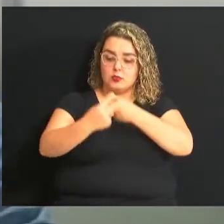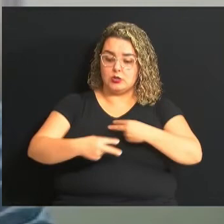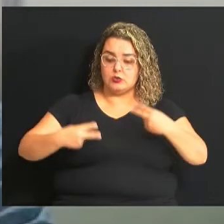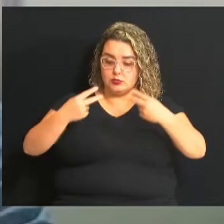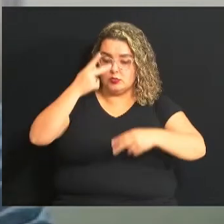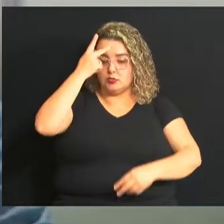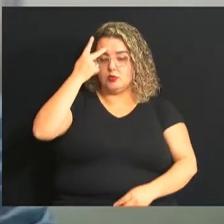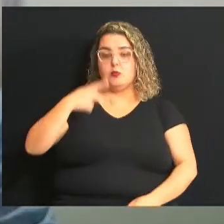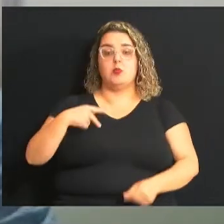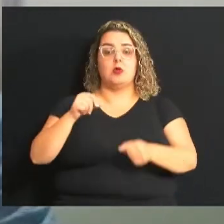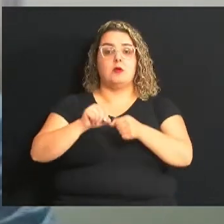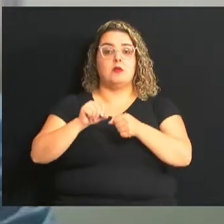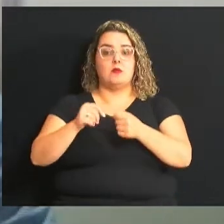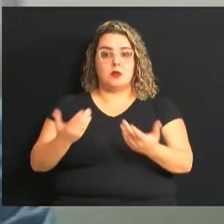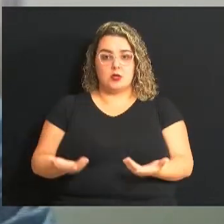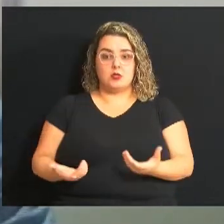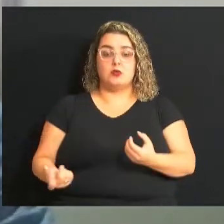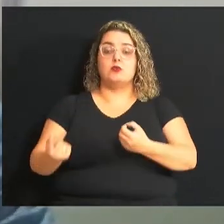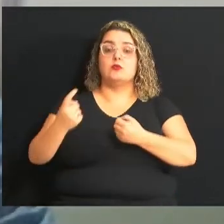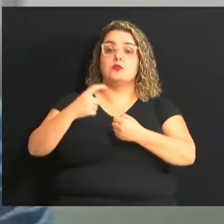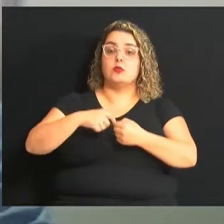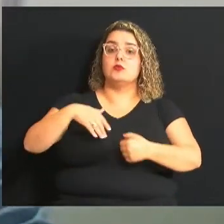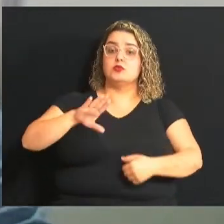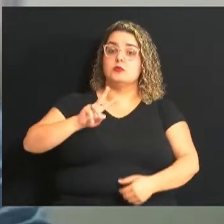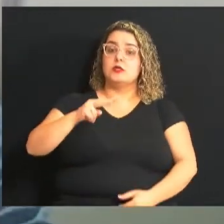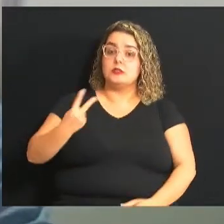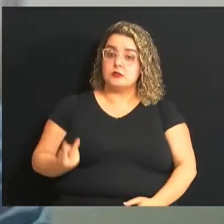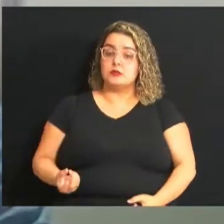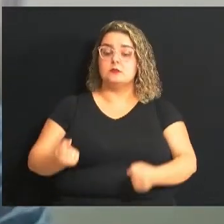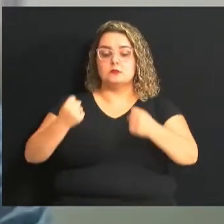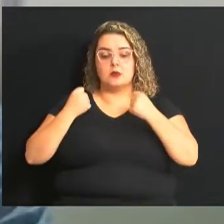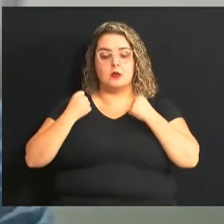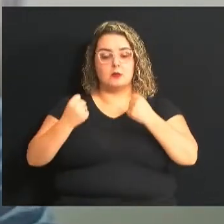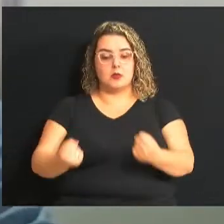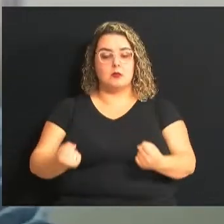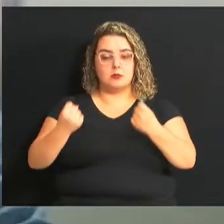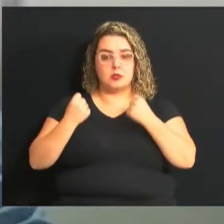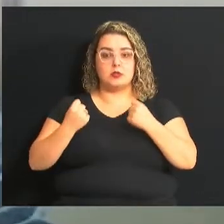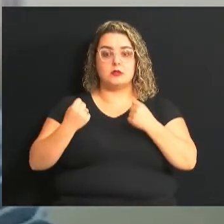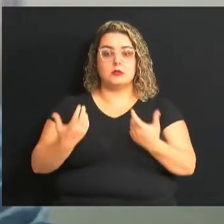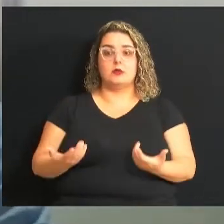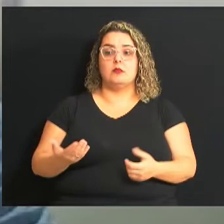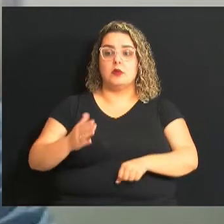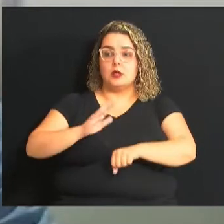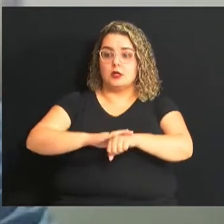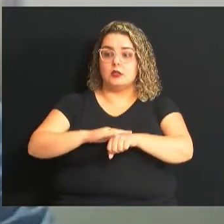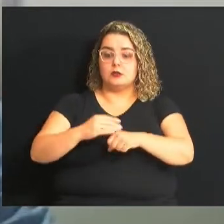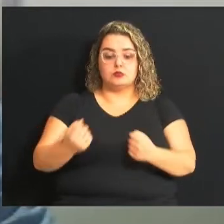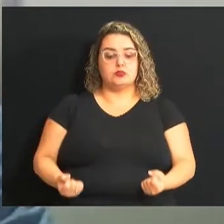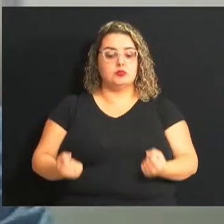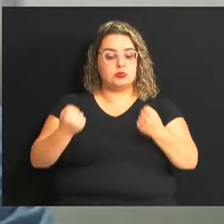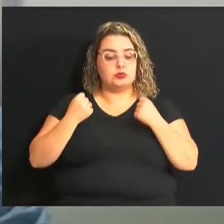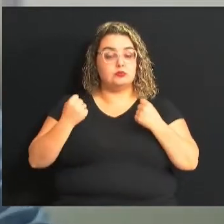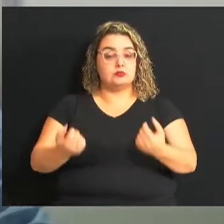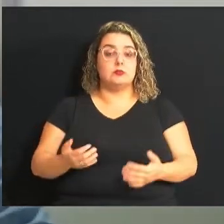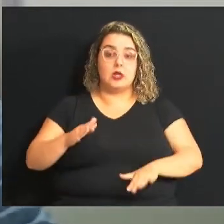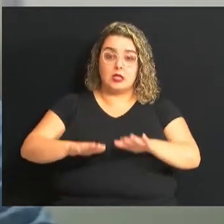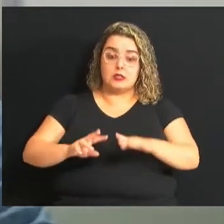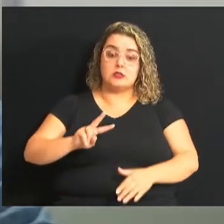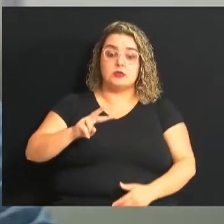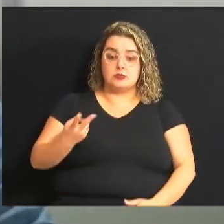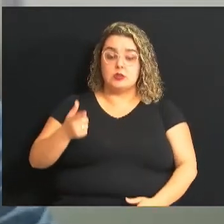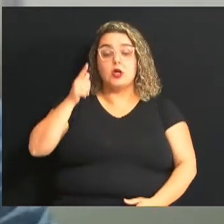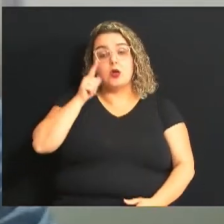e faça com que ele volte mais vezes para a atividade física. Então, praticar atividade física dependendo da quantidade de vezes que ele consiga